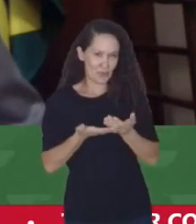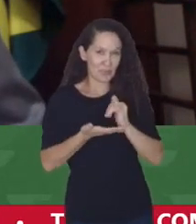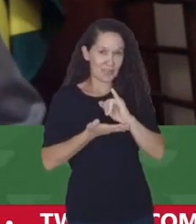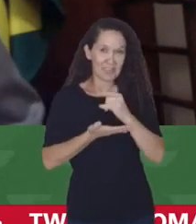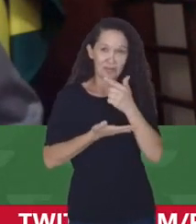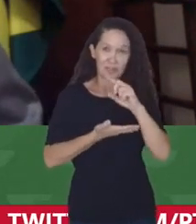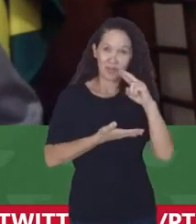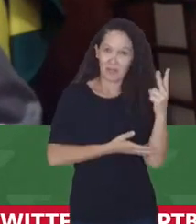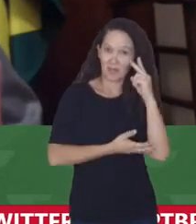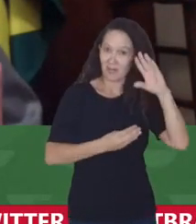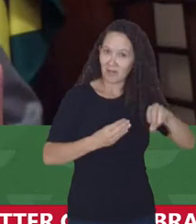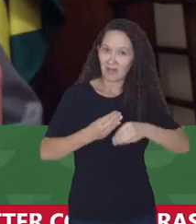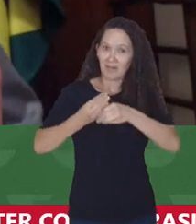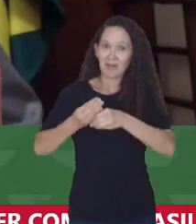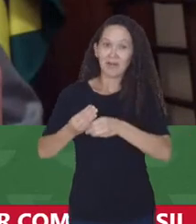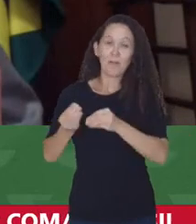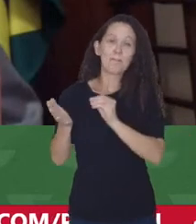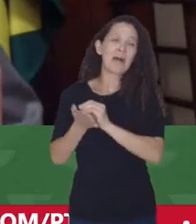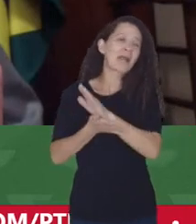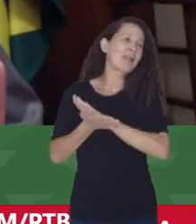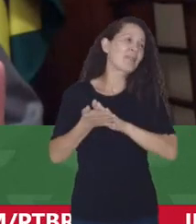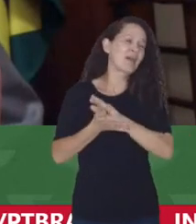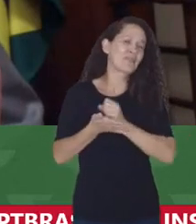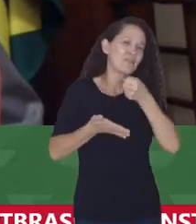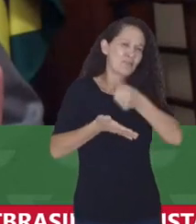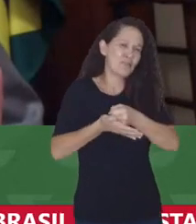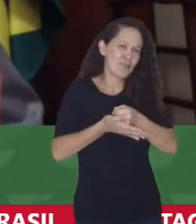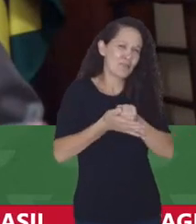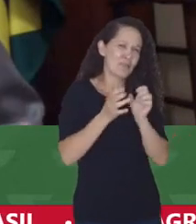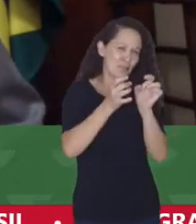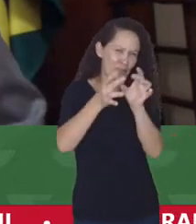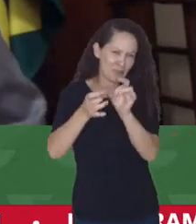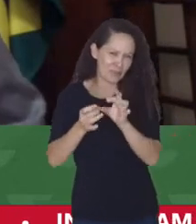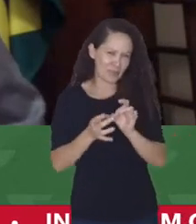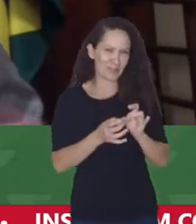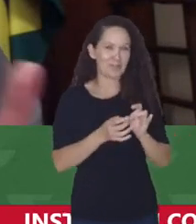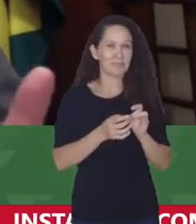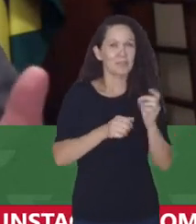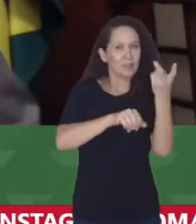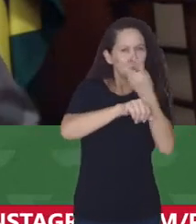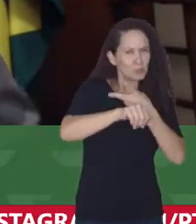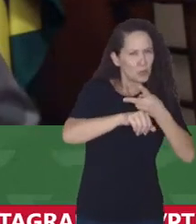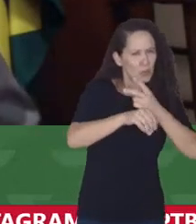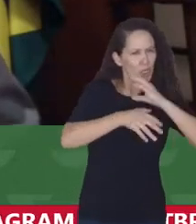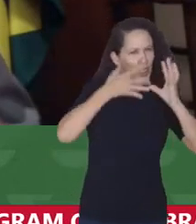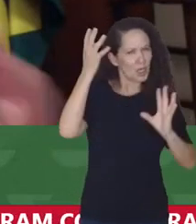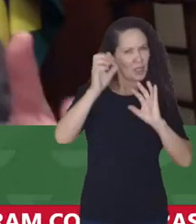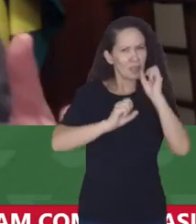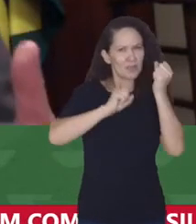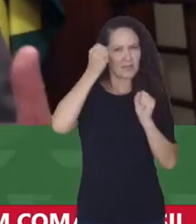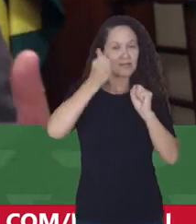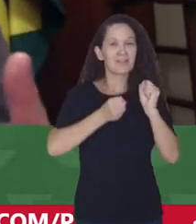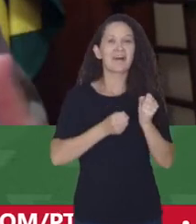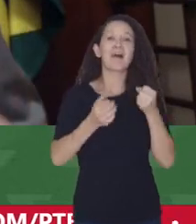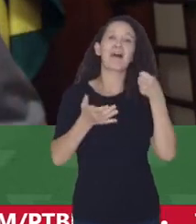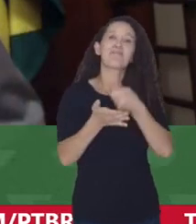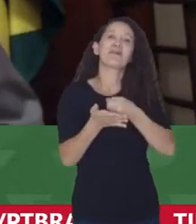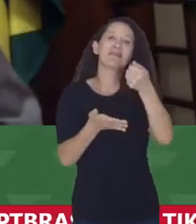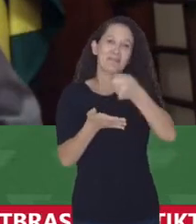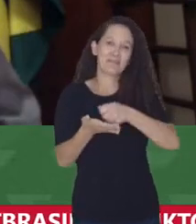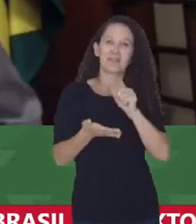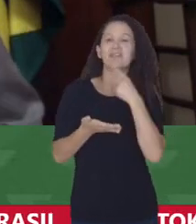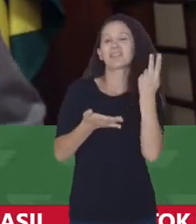nenhum valor, você não paga imposto na exportação. Se você agregar, buscar industrializar, você paga imposto. Então nós erramos